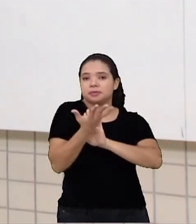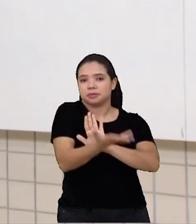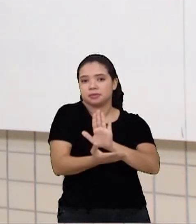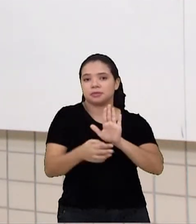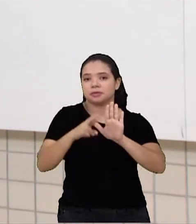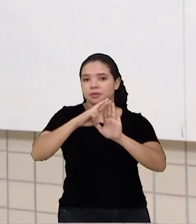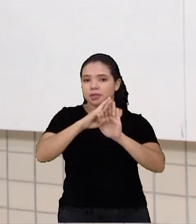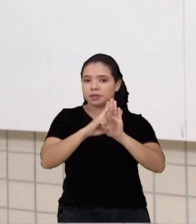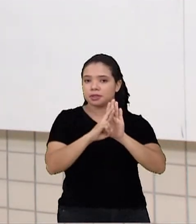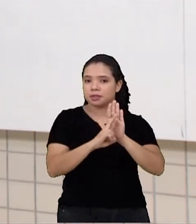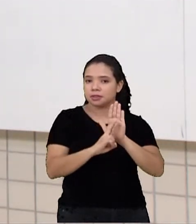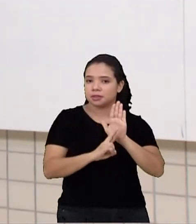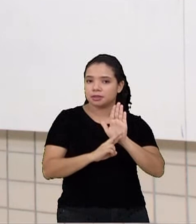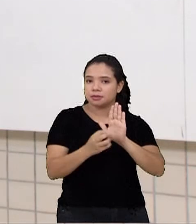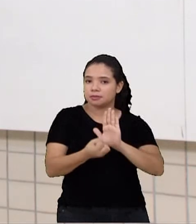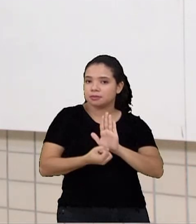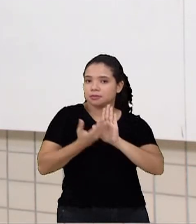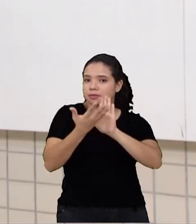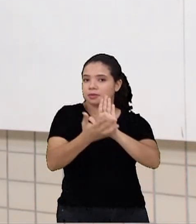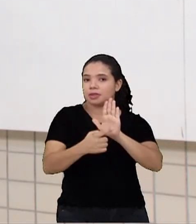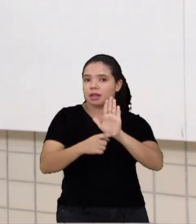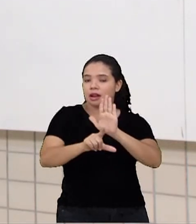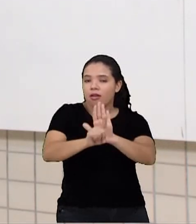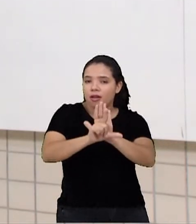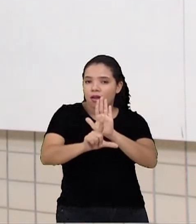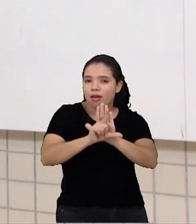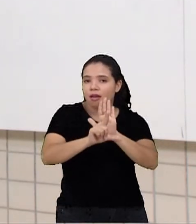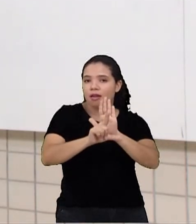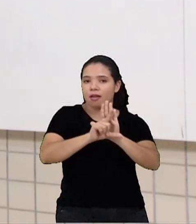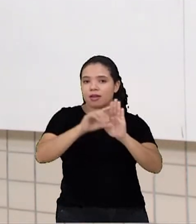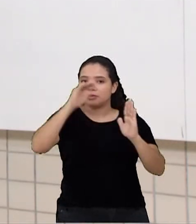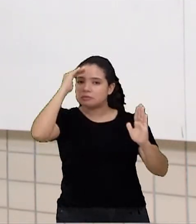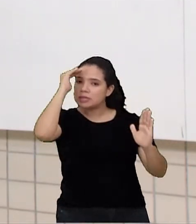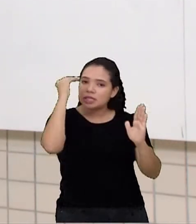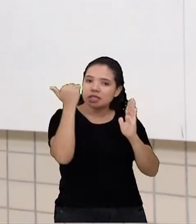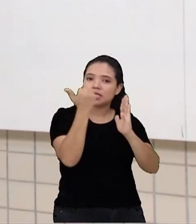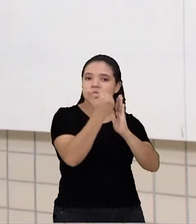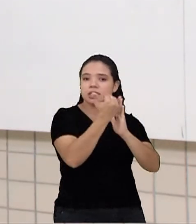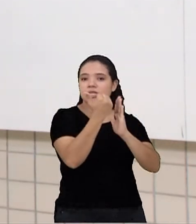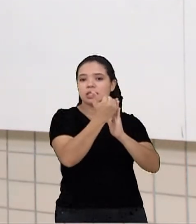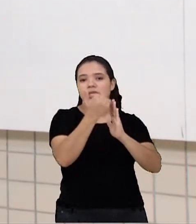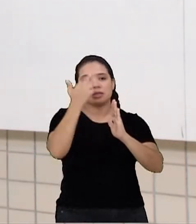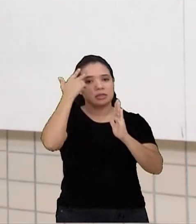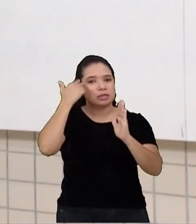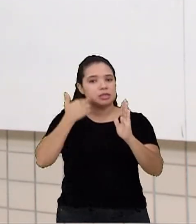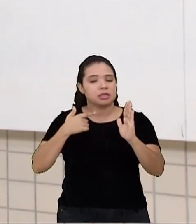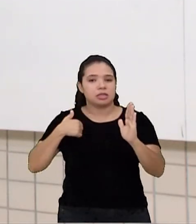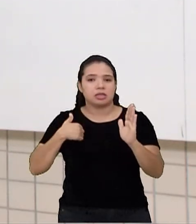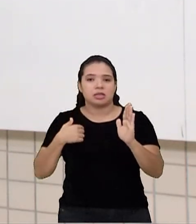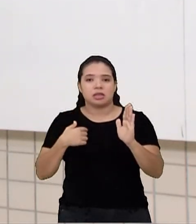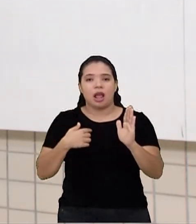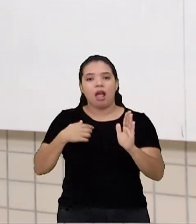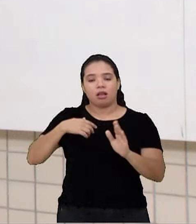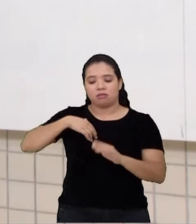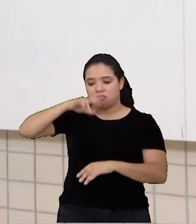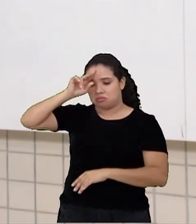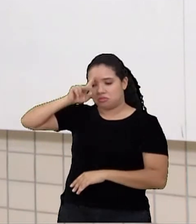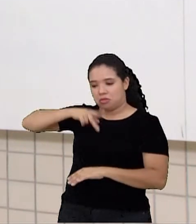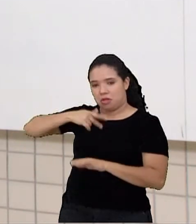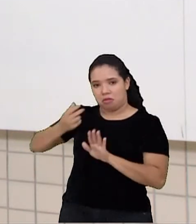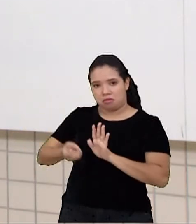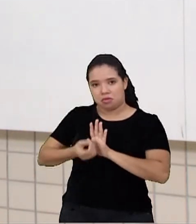as regras, as leis, as normas e condutas. Não tem ali opinião nem exposição pessoal de quem